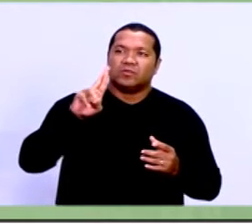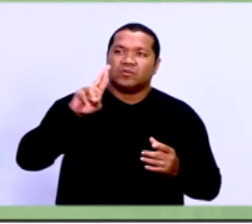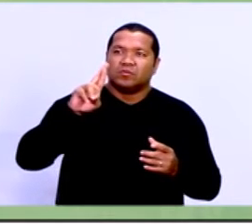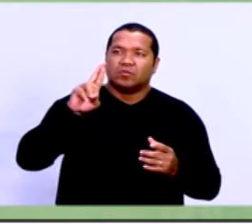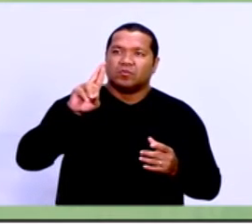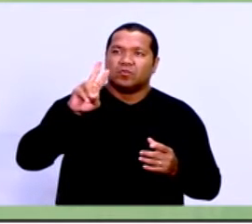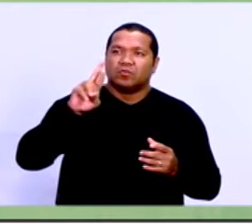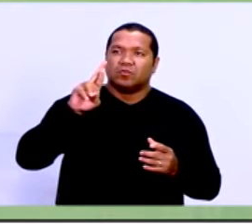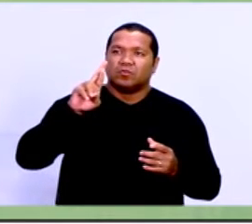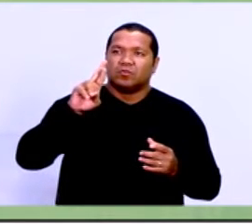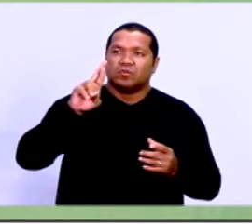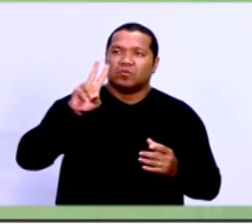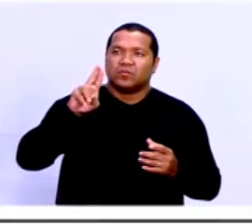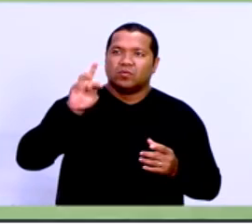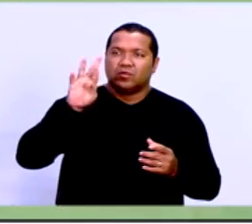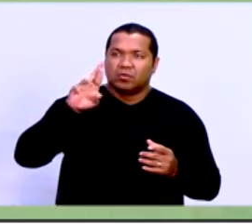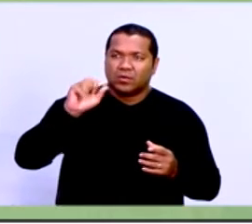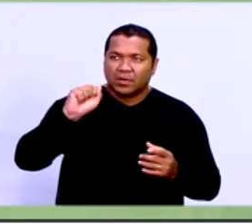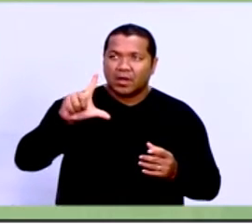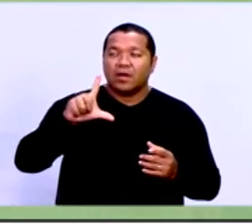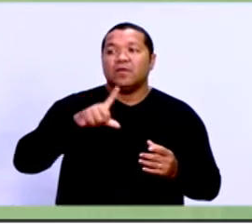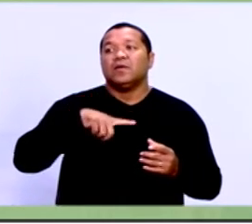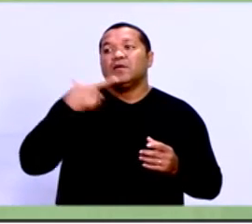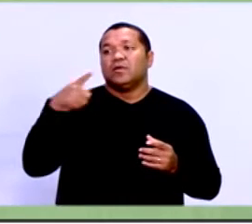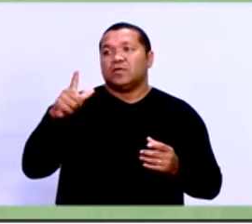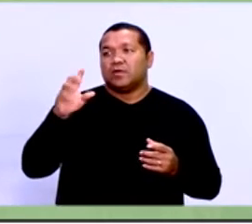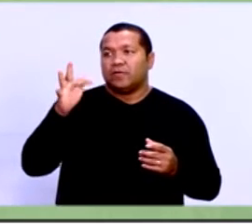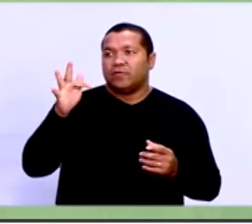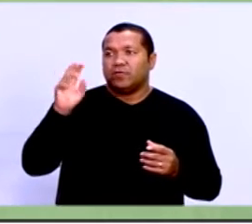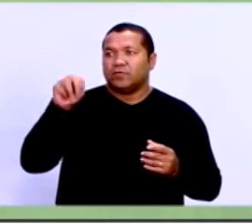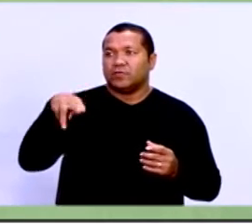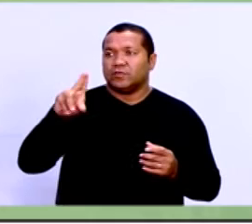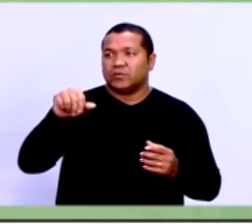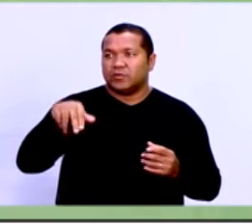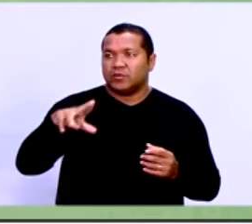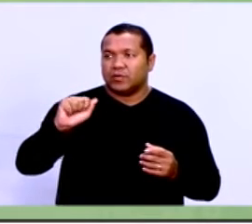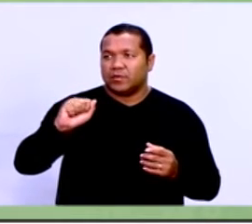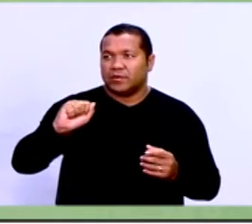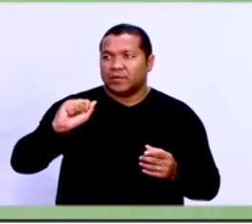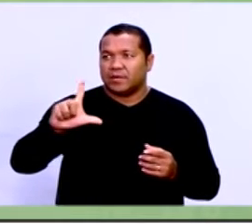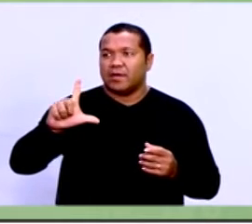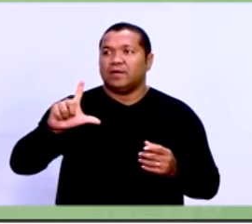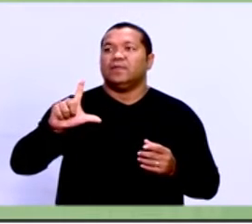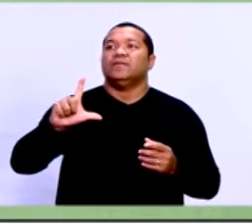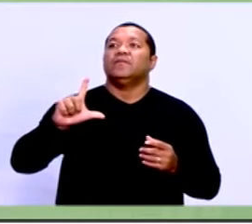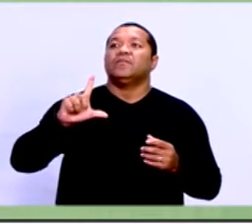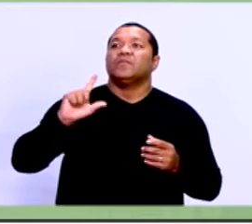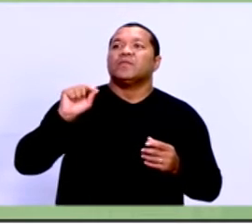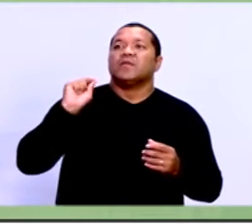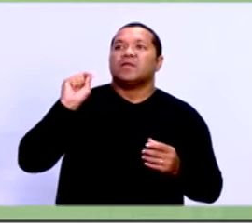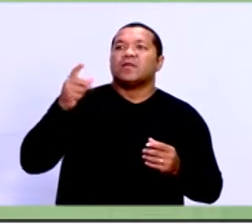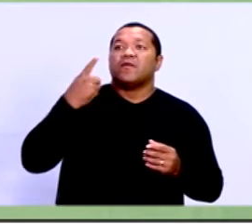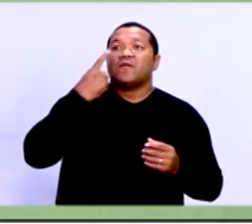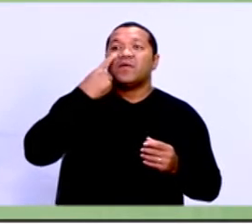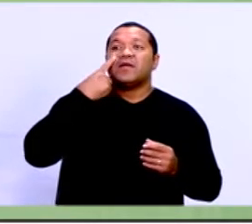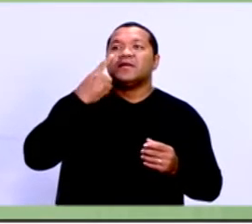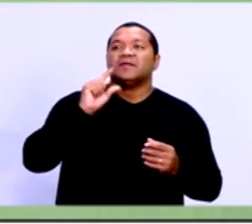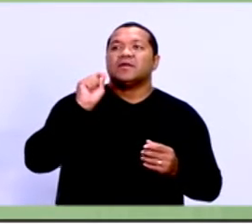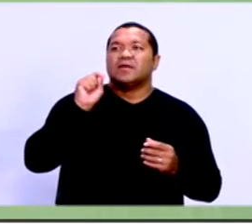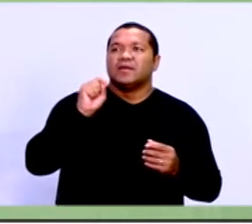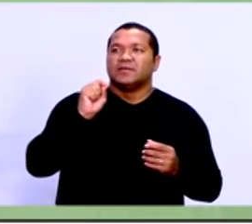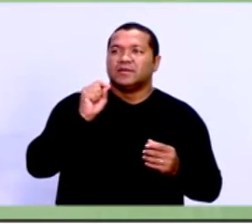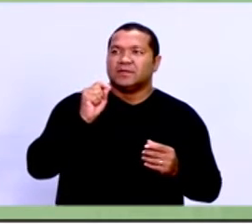à técnica funcional vamos velas agora a técnica e estrutural ou o teste de caixa